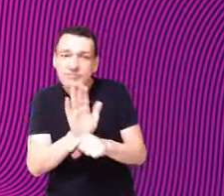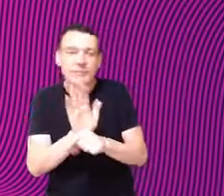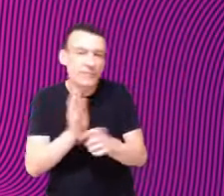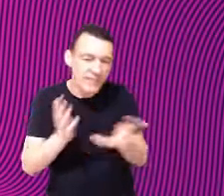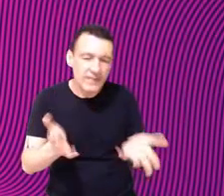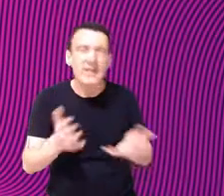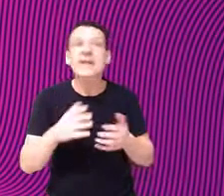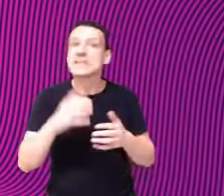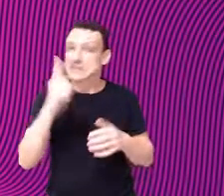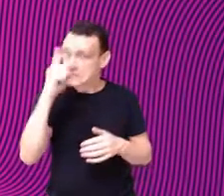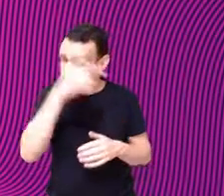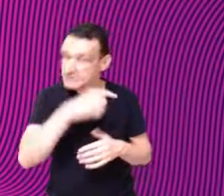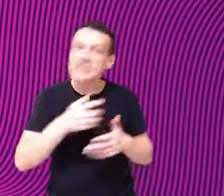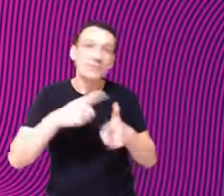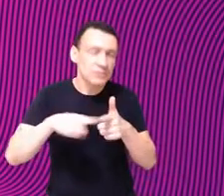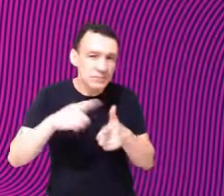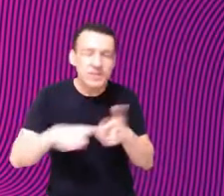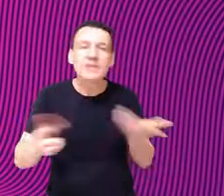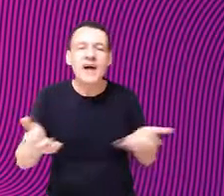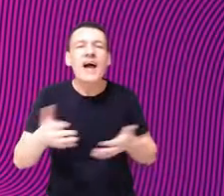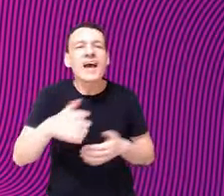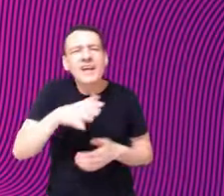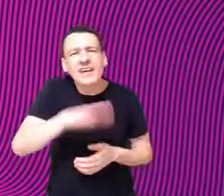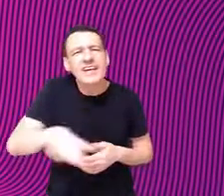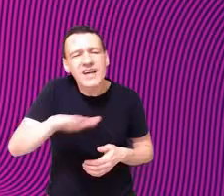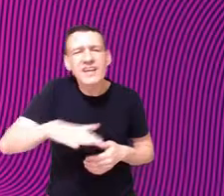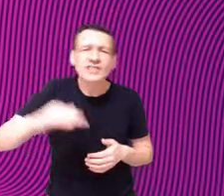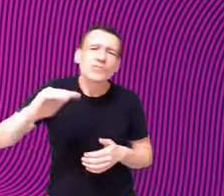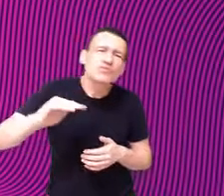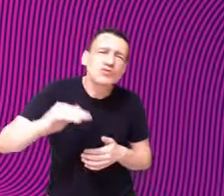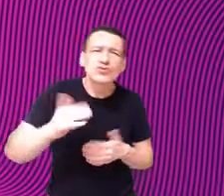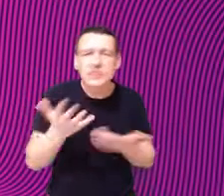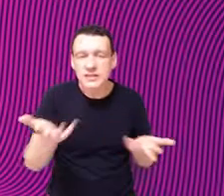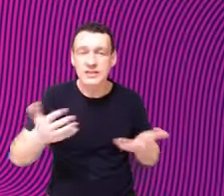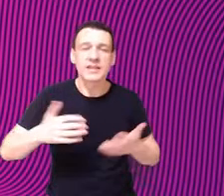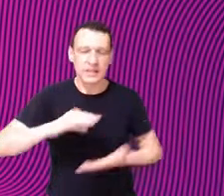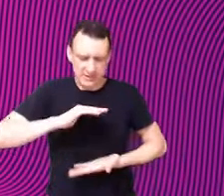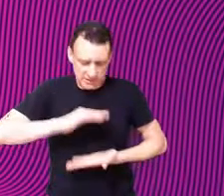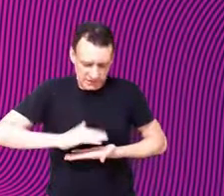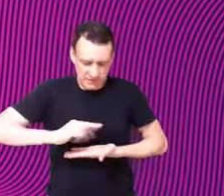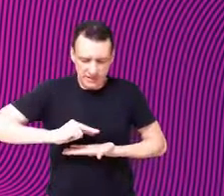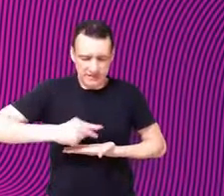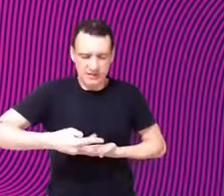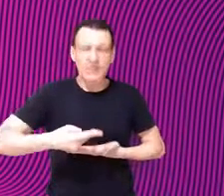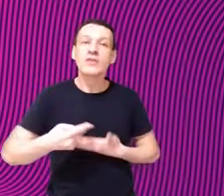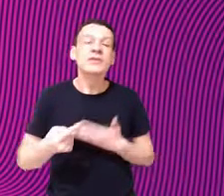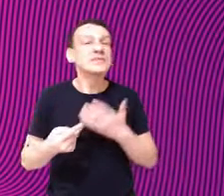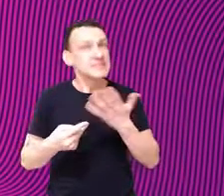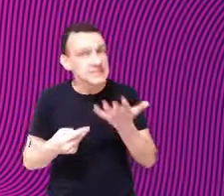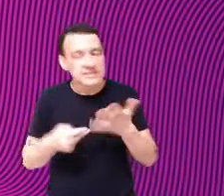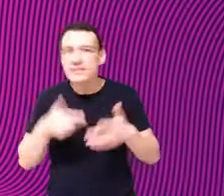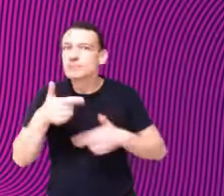né? Transplantar crianças pequenininhas é uma coisa que se faz com bastante